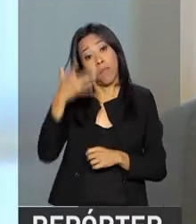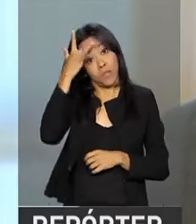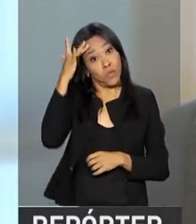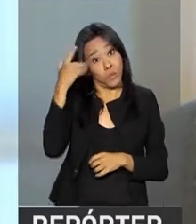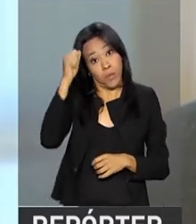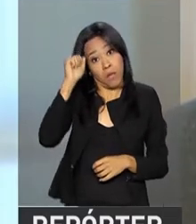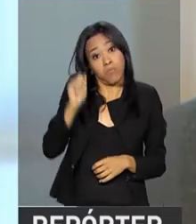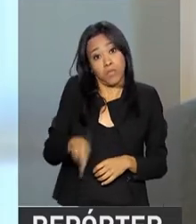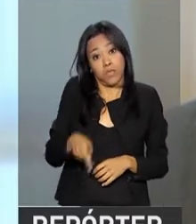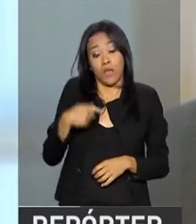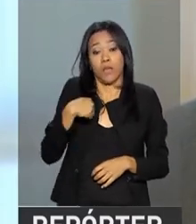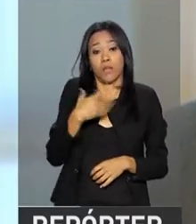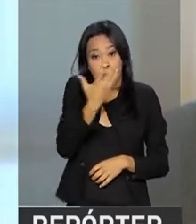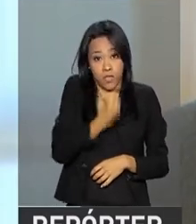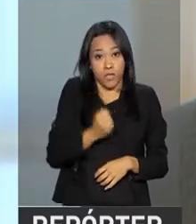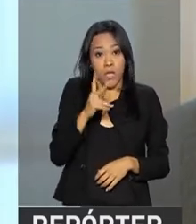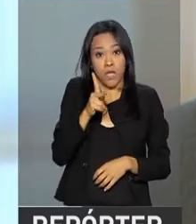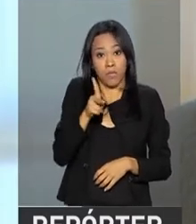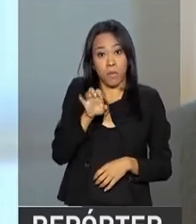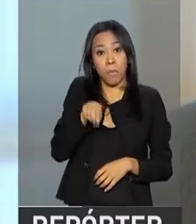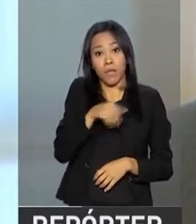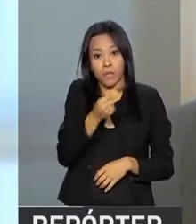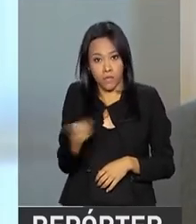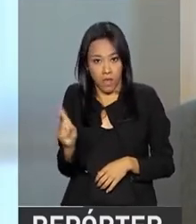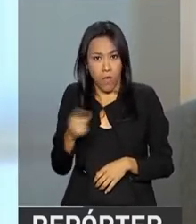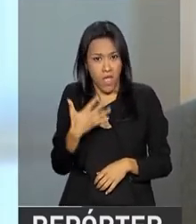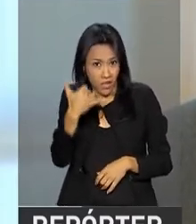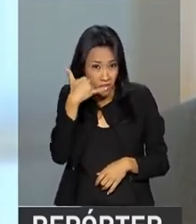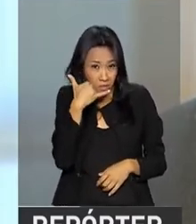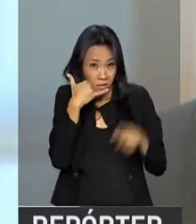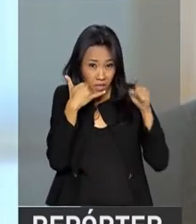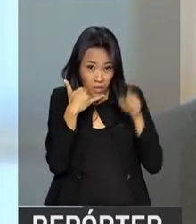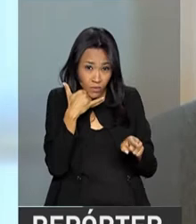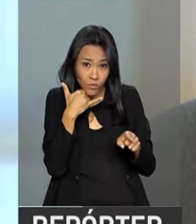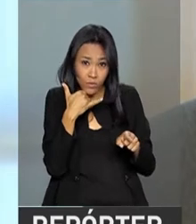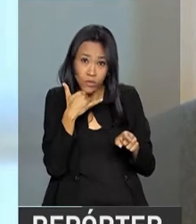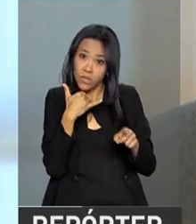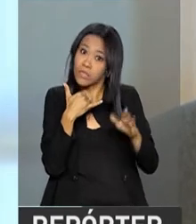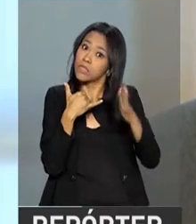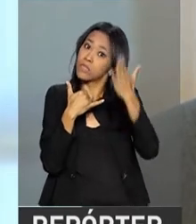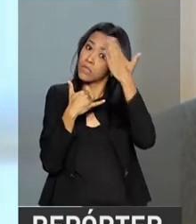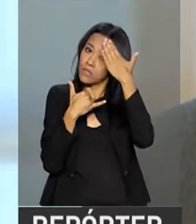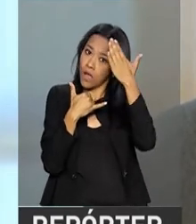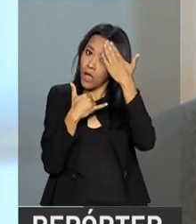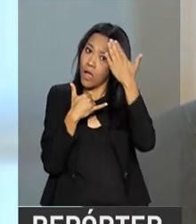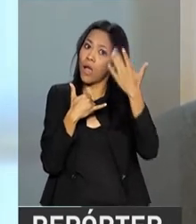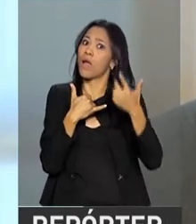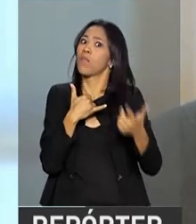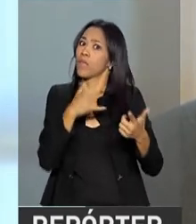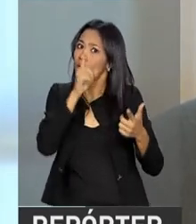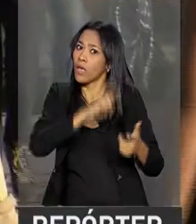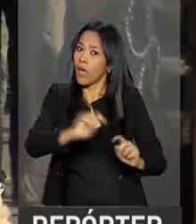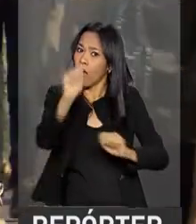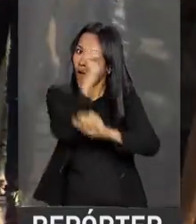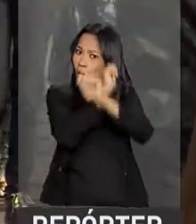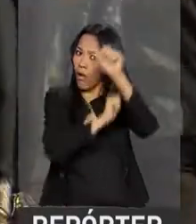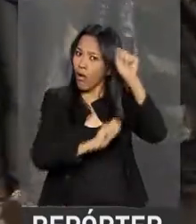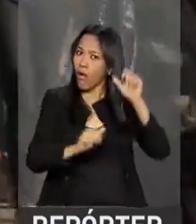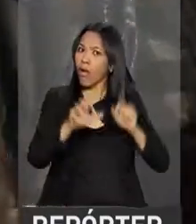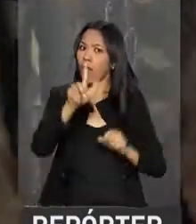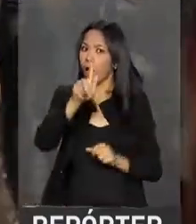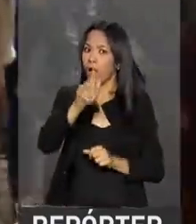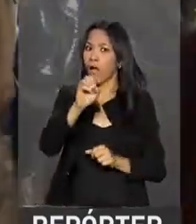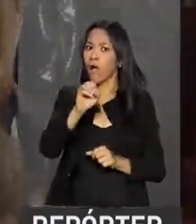pensionista receber uma ligação dessa saiba de antemão que é golpe outra